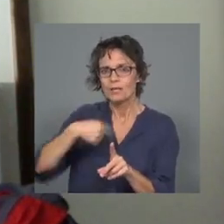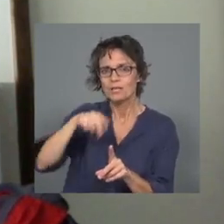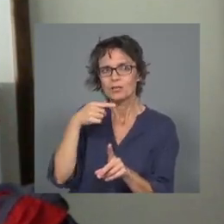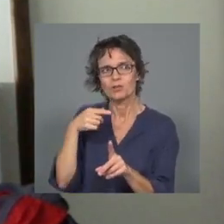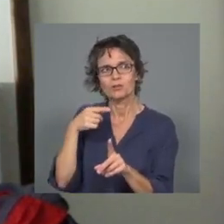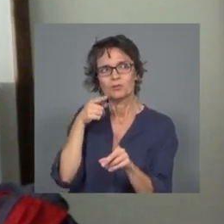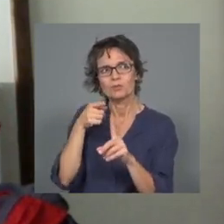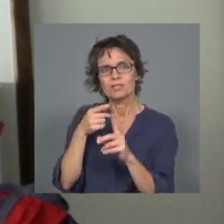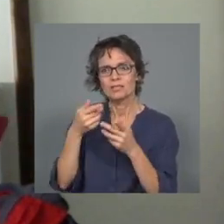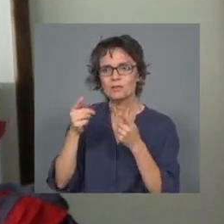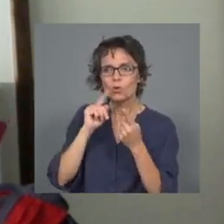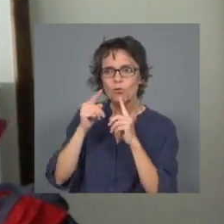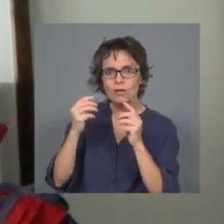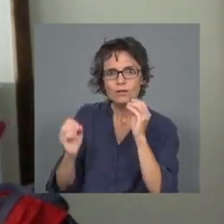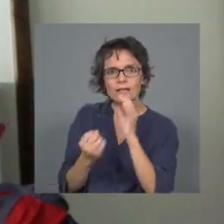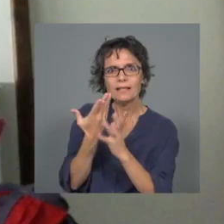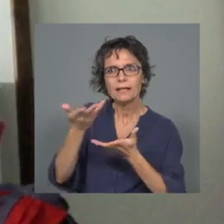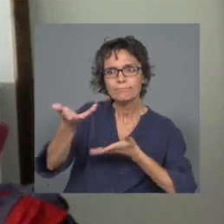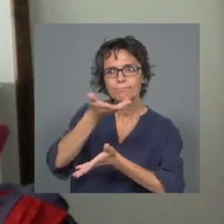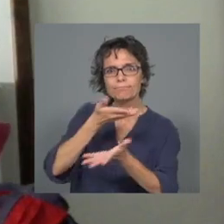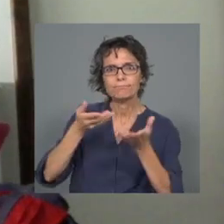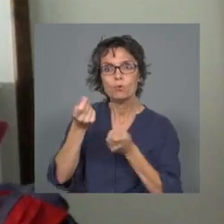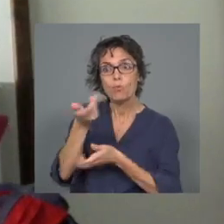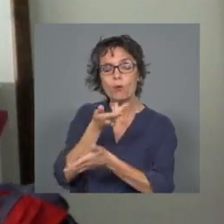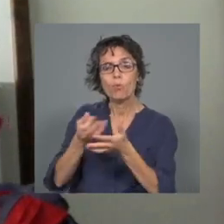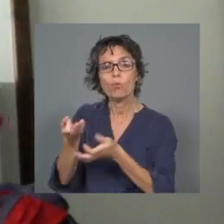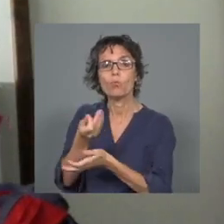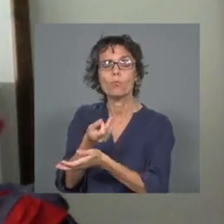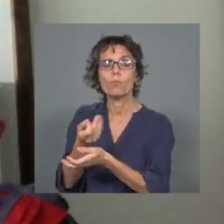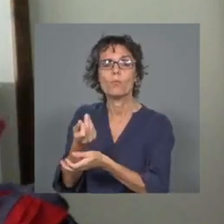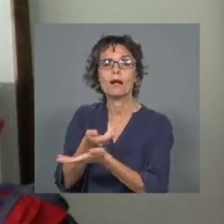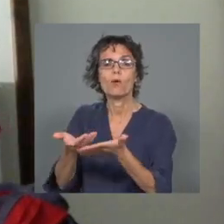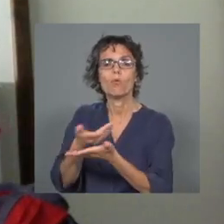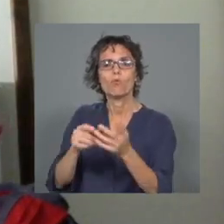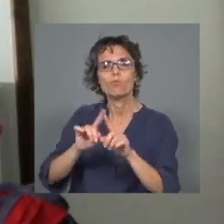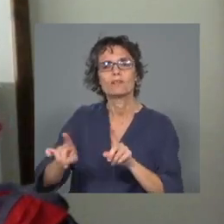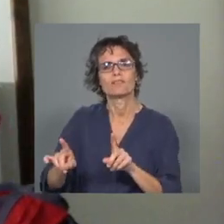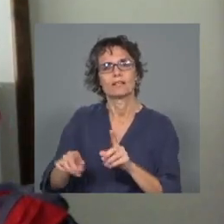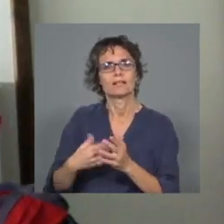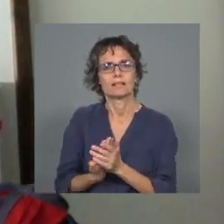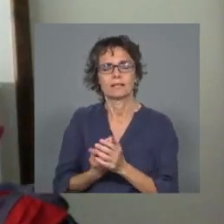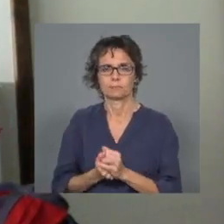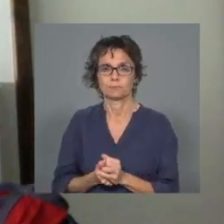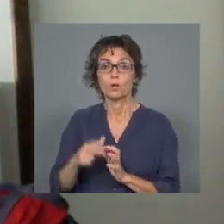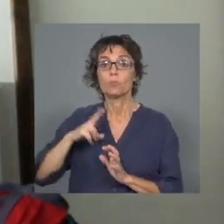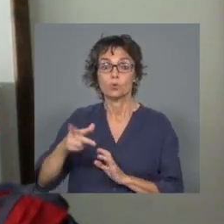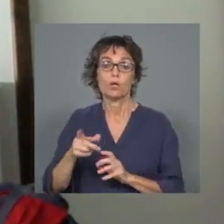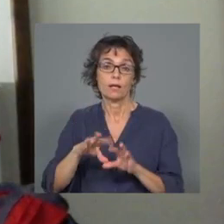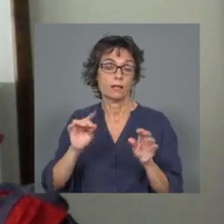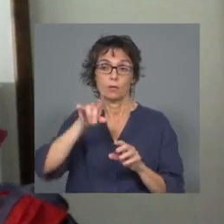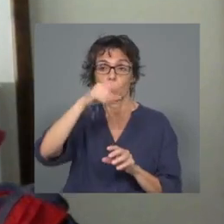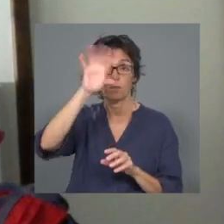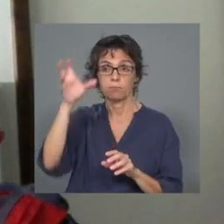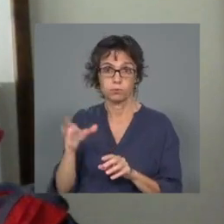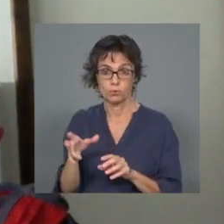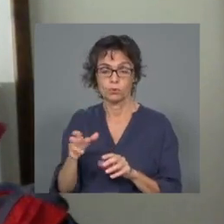a iniciar processos de facto por uma economia diferente. Em Portugal, como em muitas partes do mundo, depois desta carta, depois do primeiro